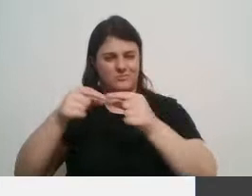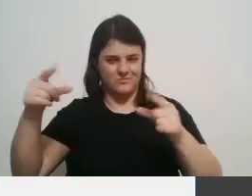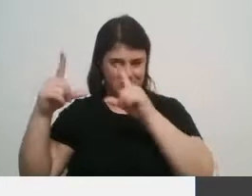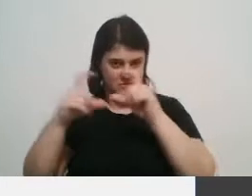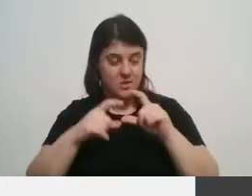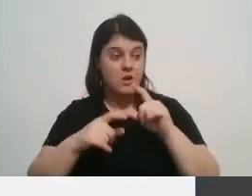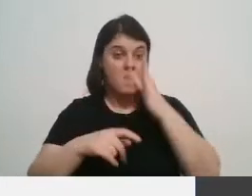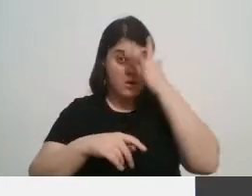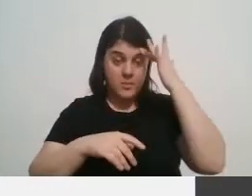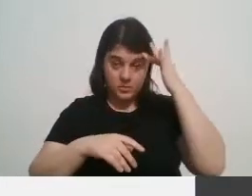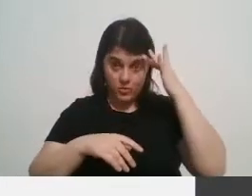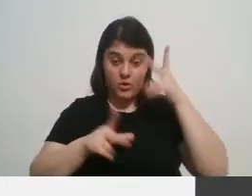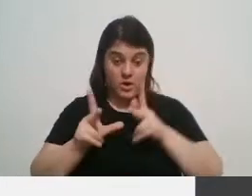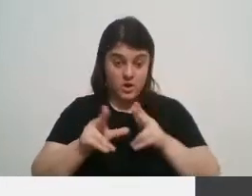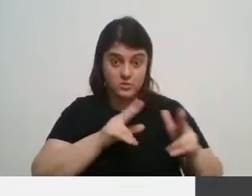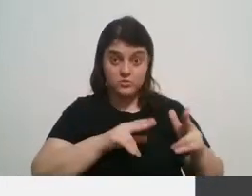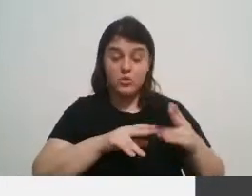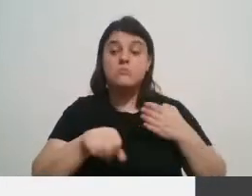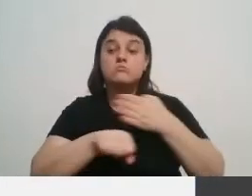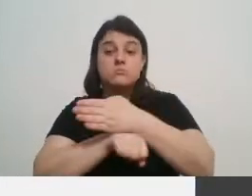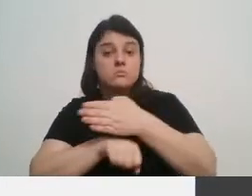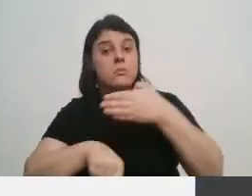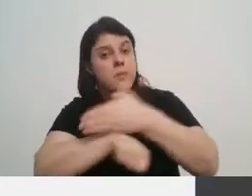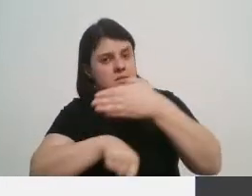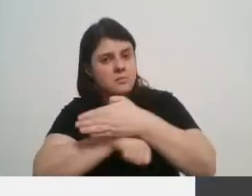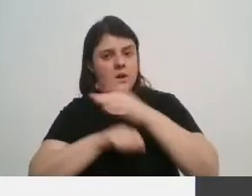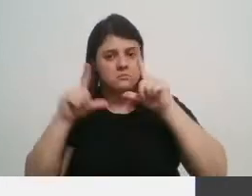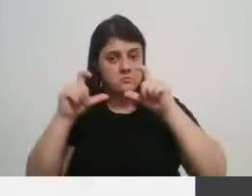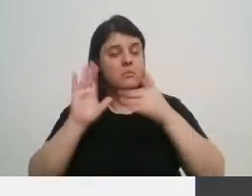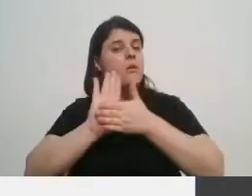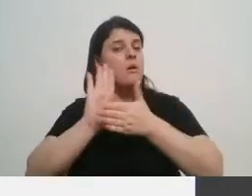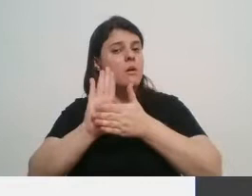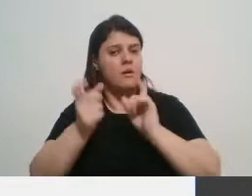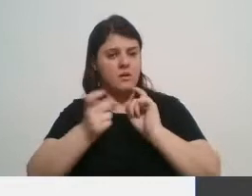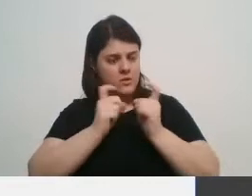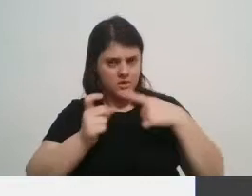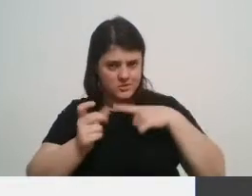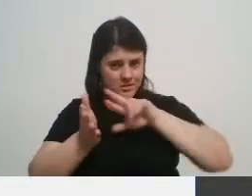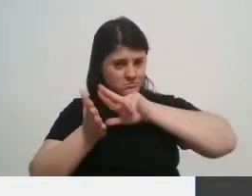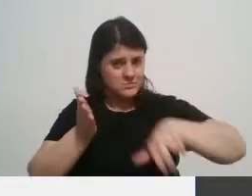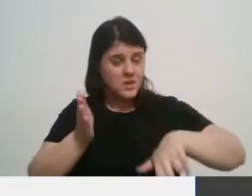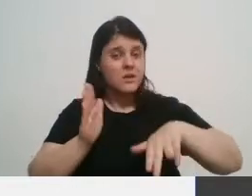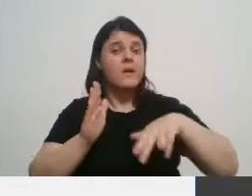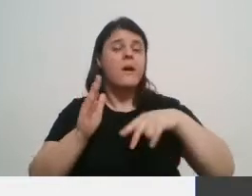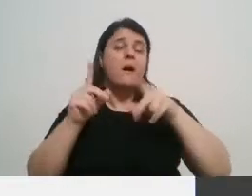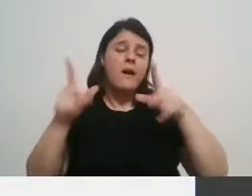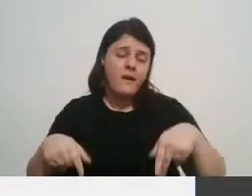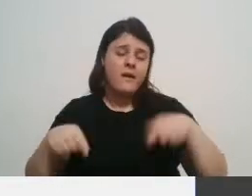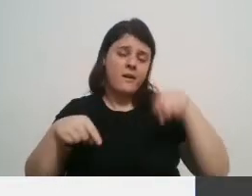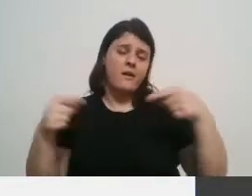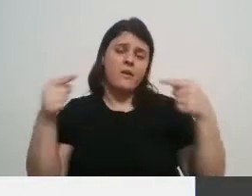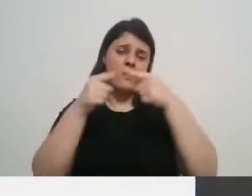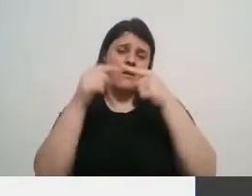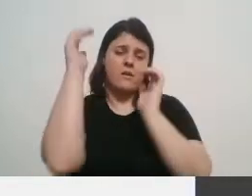na conversa, se o fotógrafo participava da reunião de pauta, que são informações meio burocráticas que com muita facilidade